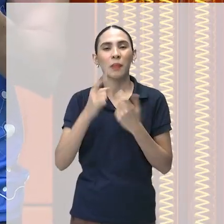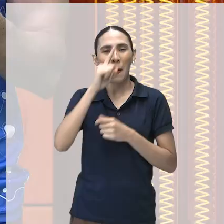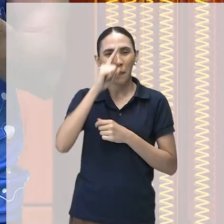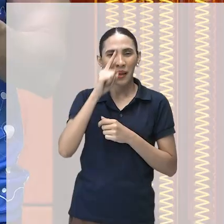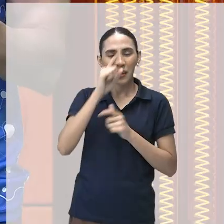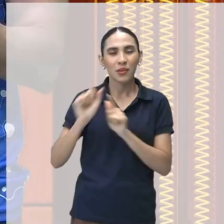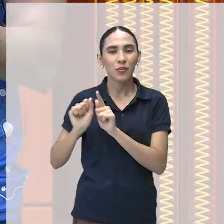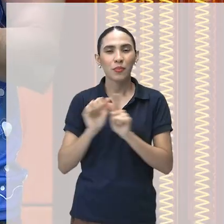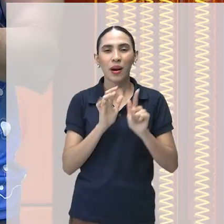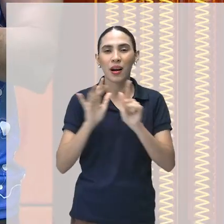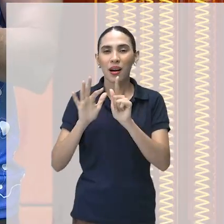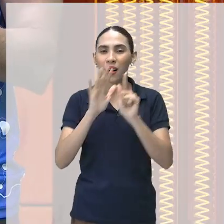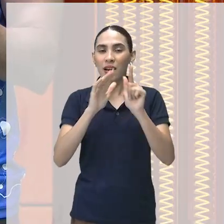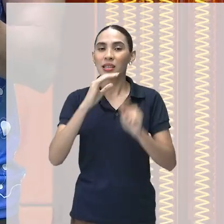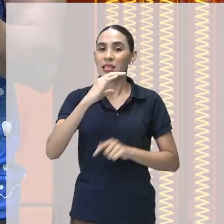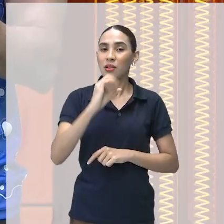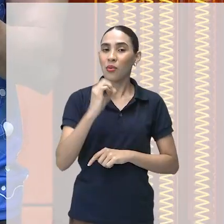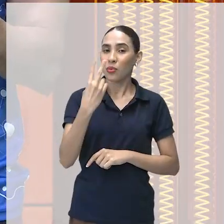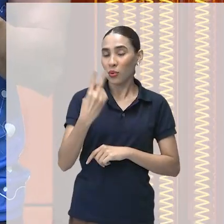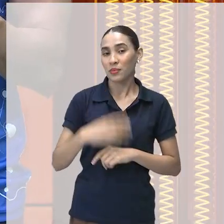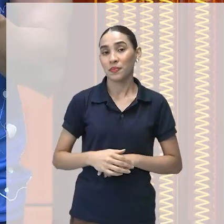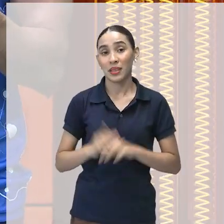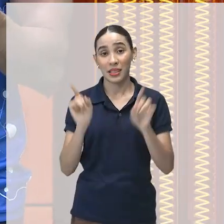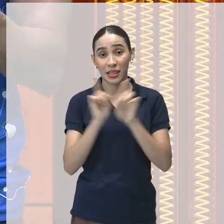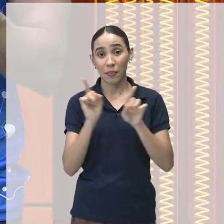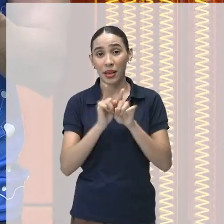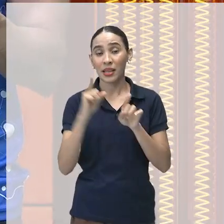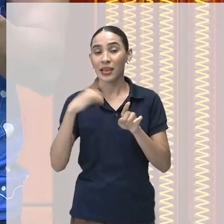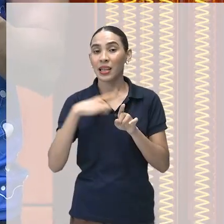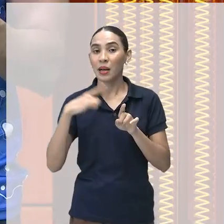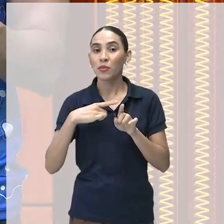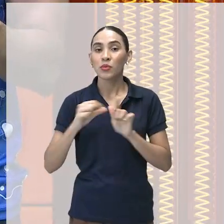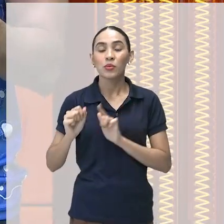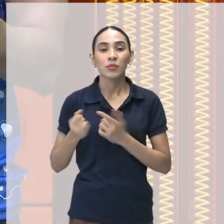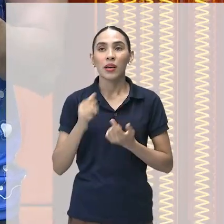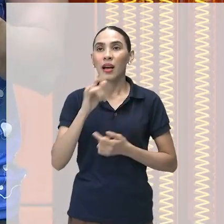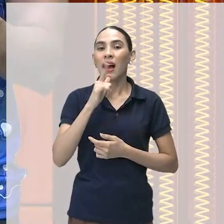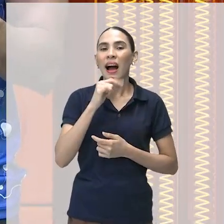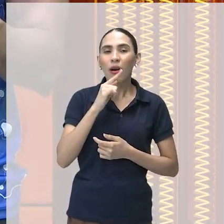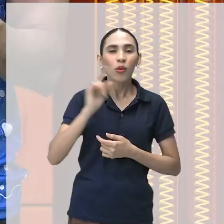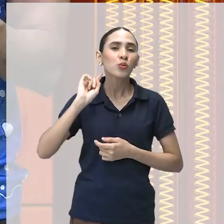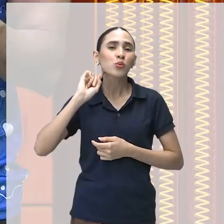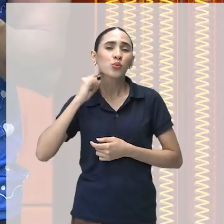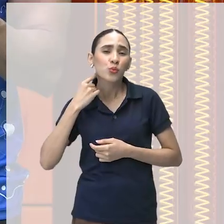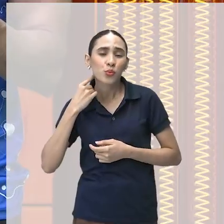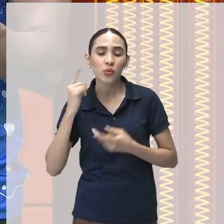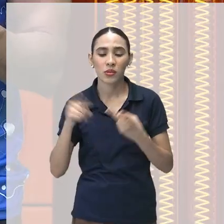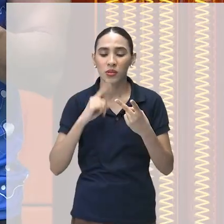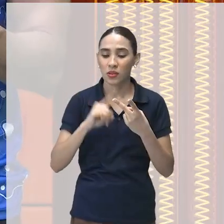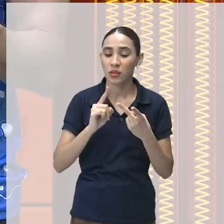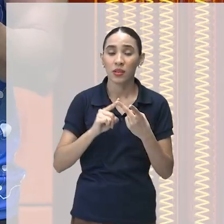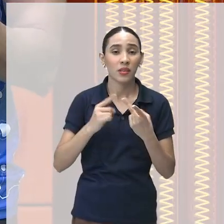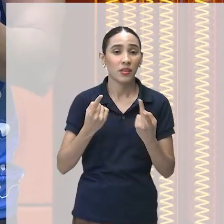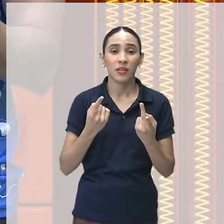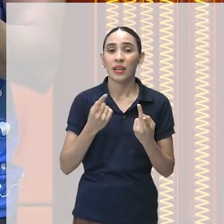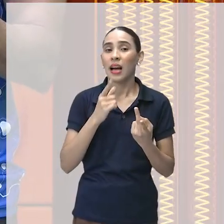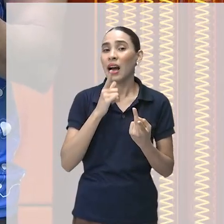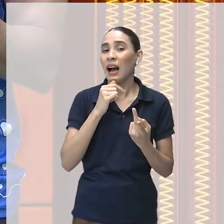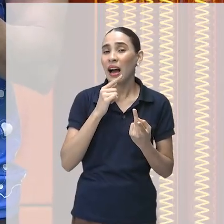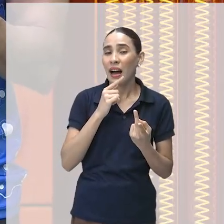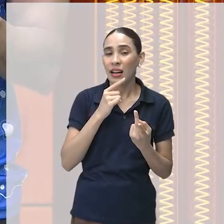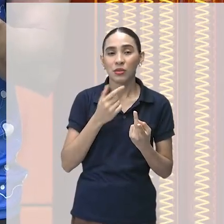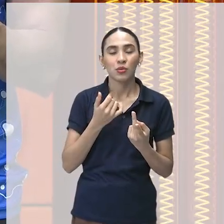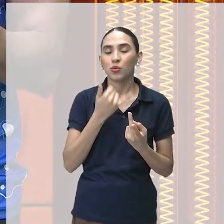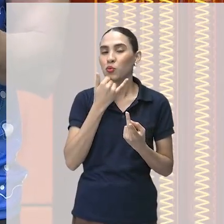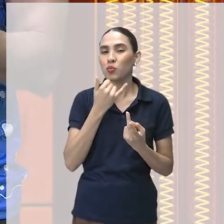poluentes de uma forma geral, como o CO2. A gente tem também a poluição das águas, a gente tem também a poluição sonora,